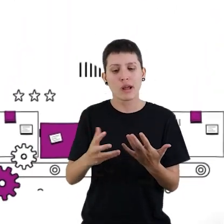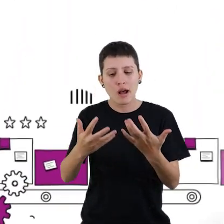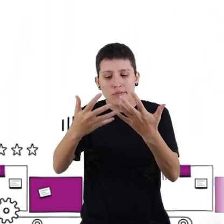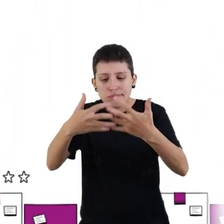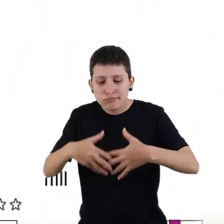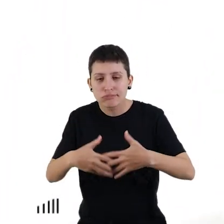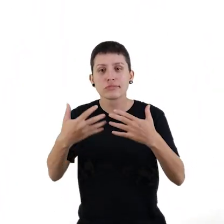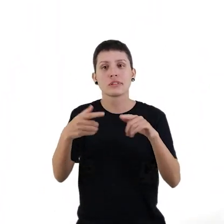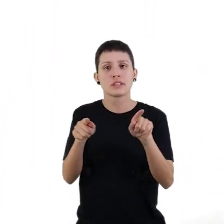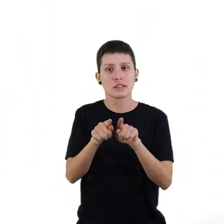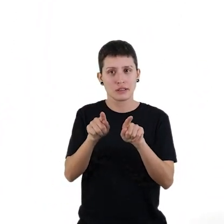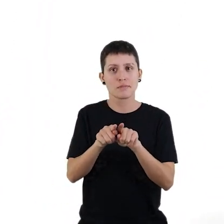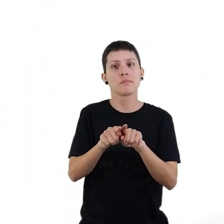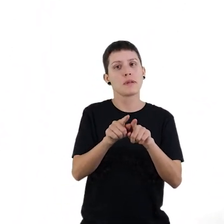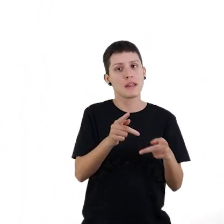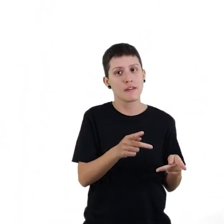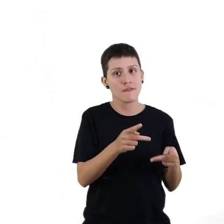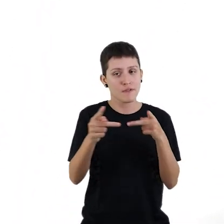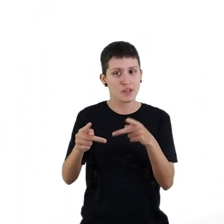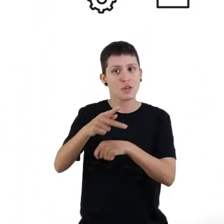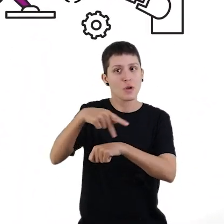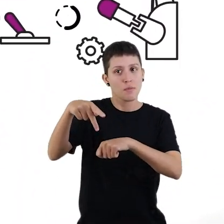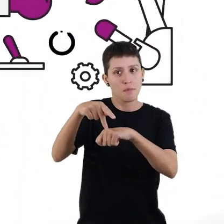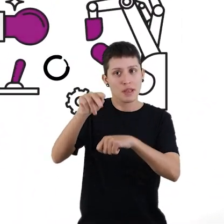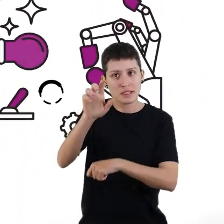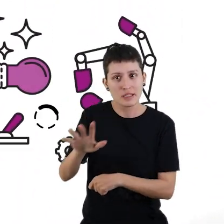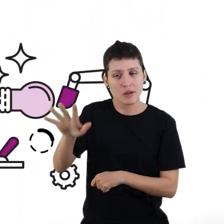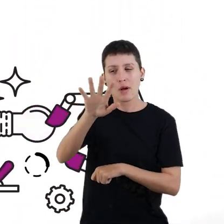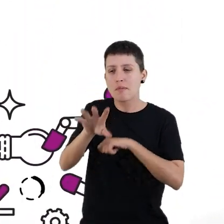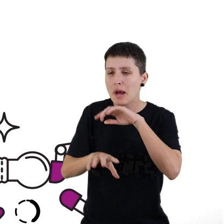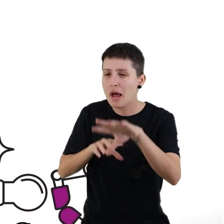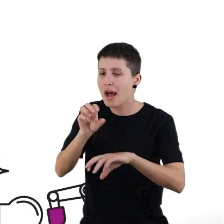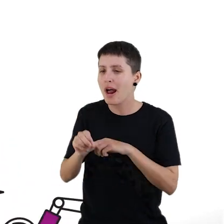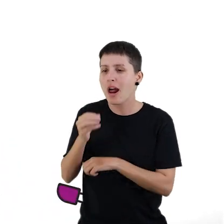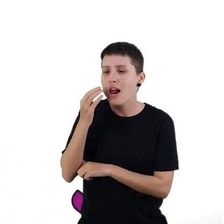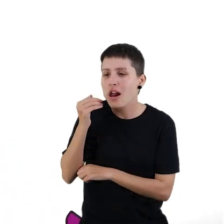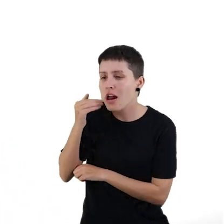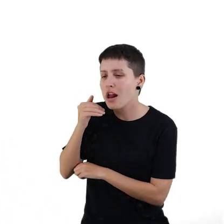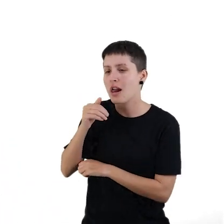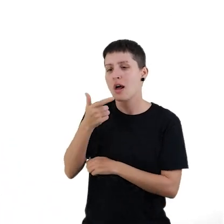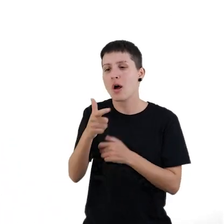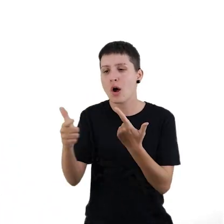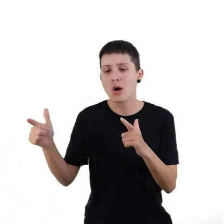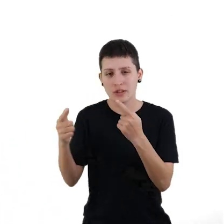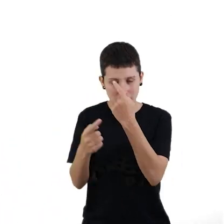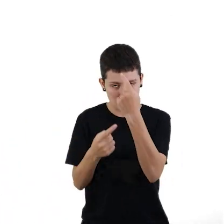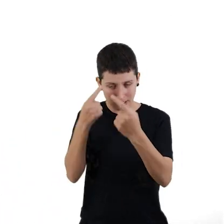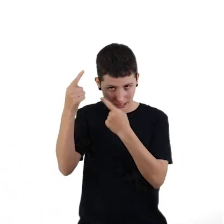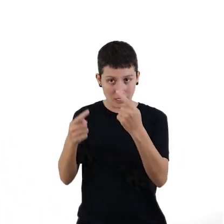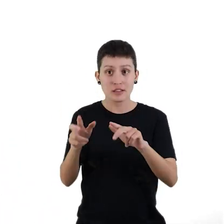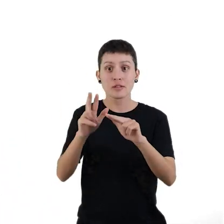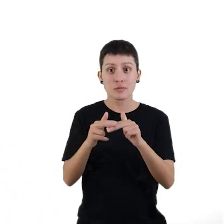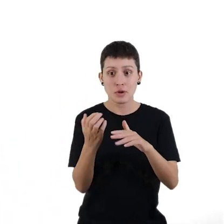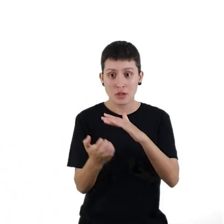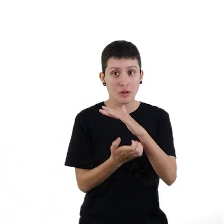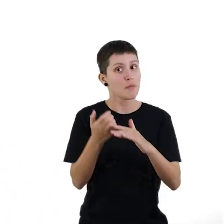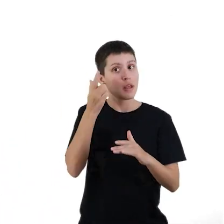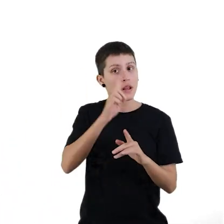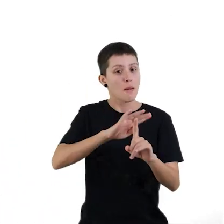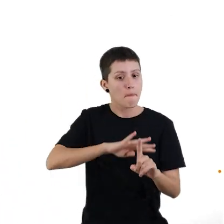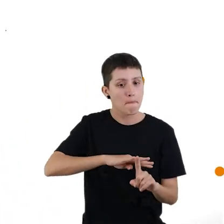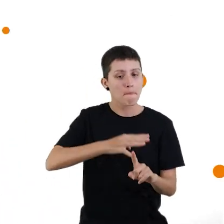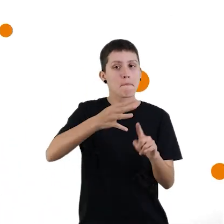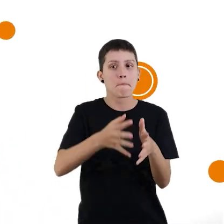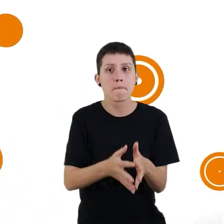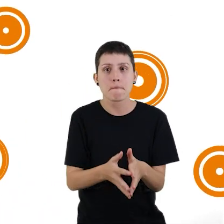e trazendo novas tecnologias em maquinário e matérias-primas. Com isso, não apenas a empresa cresceu exponencialmente, como